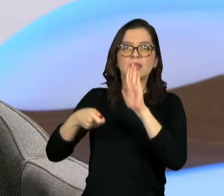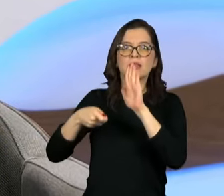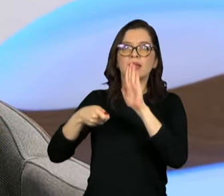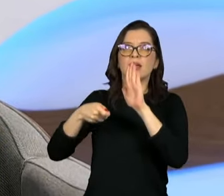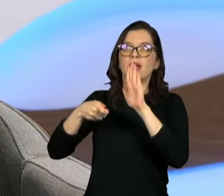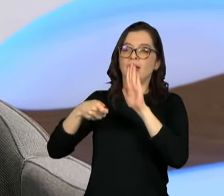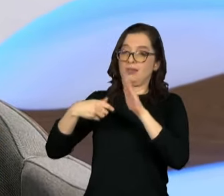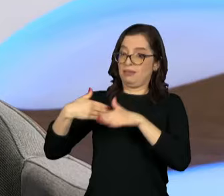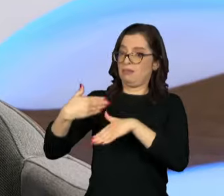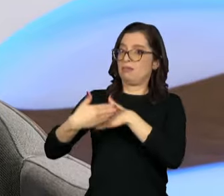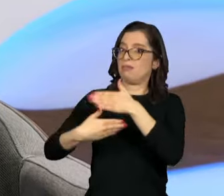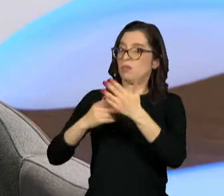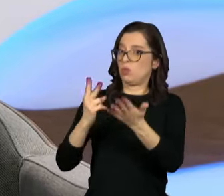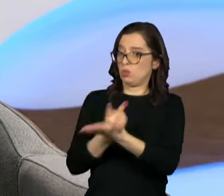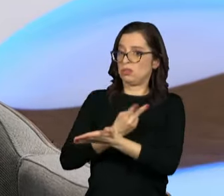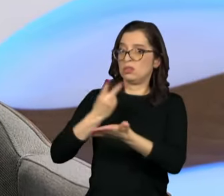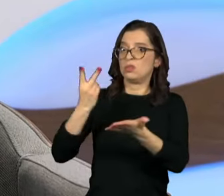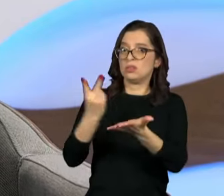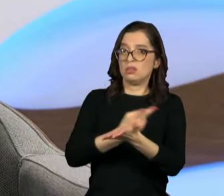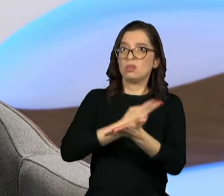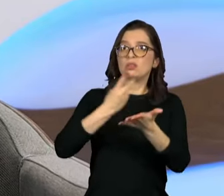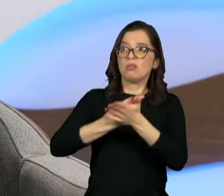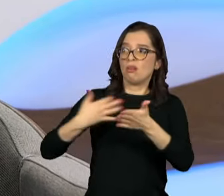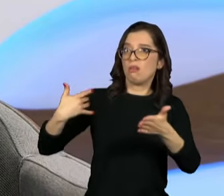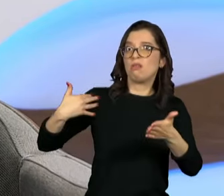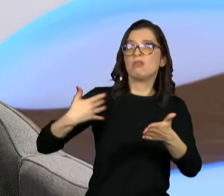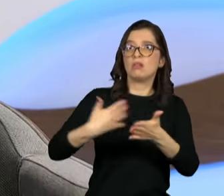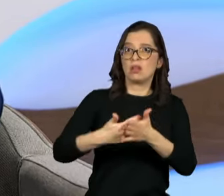seen in recent years as we've emptied